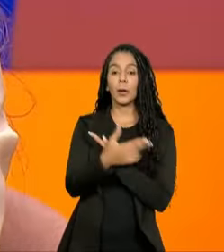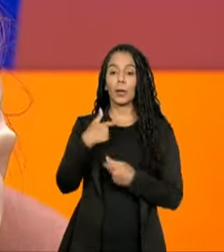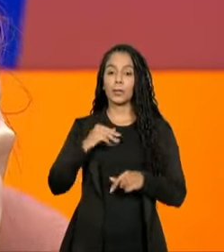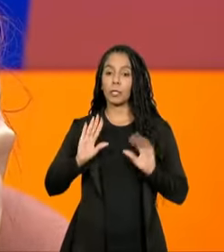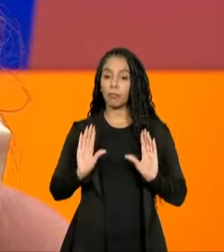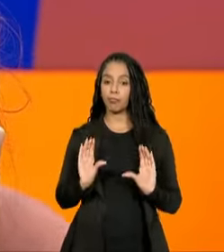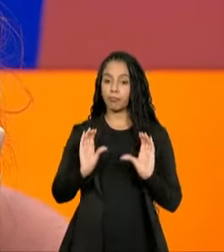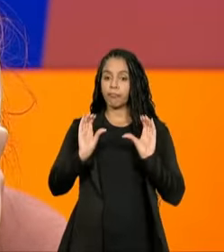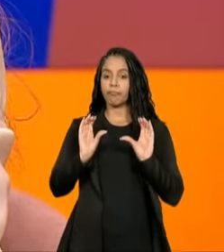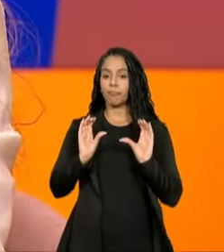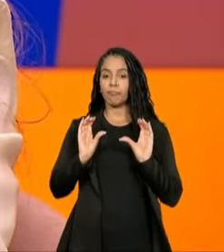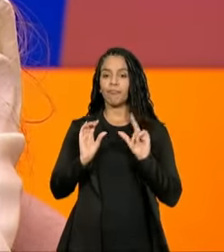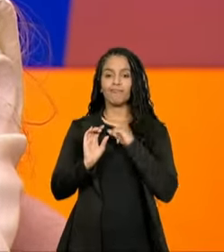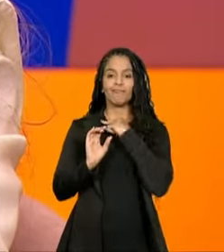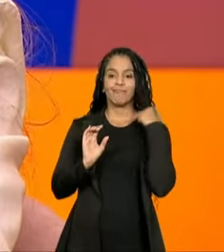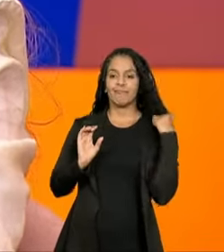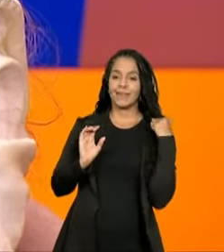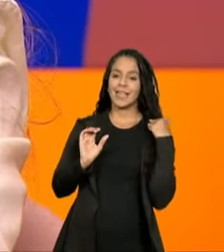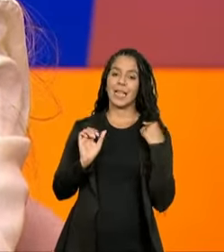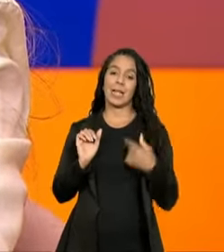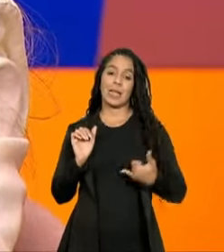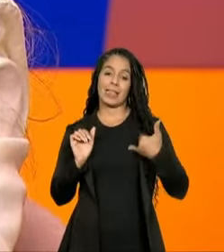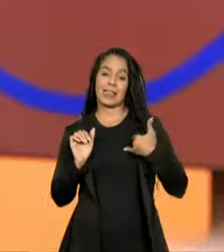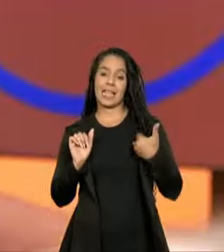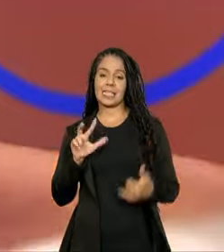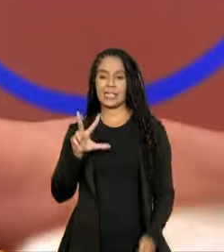testículos aos 50 anos.